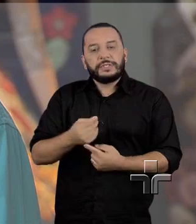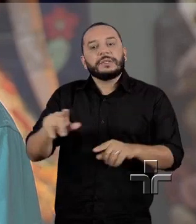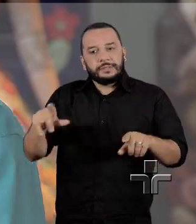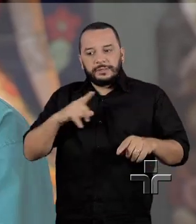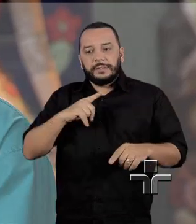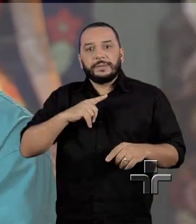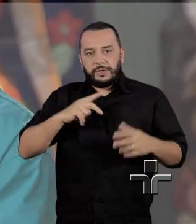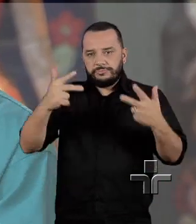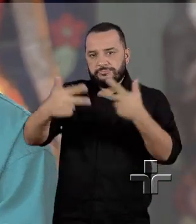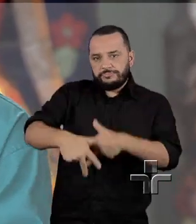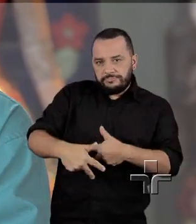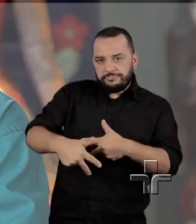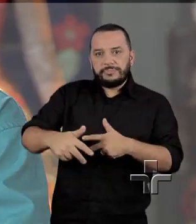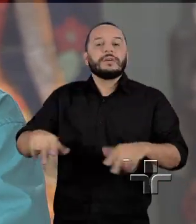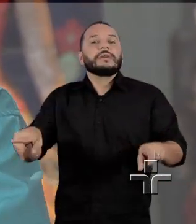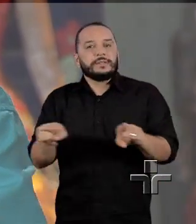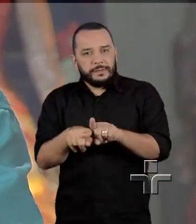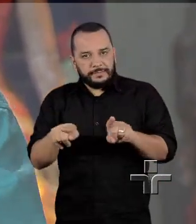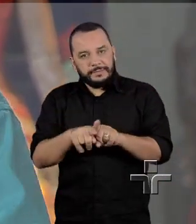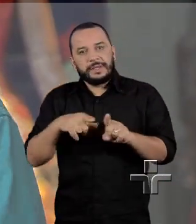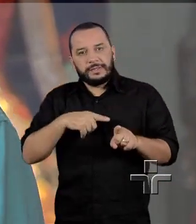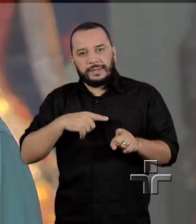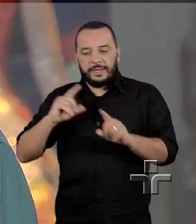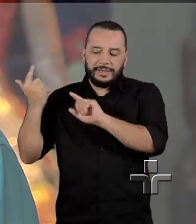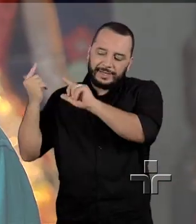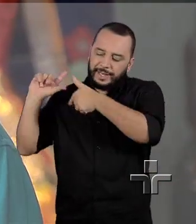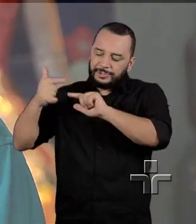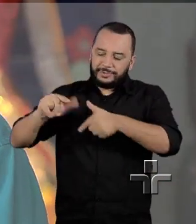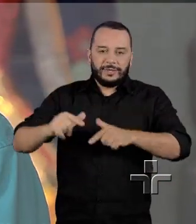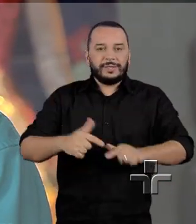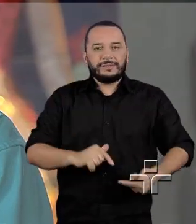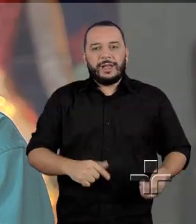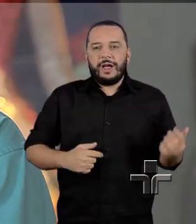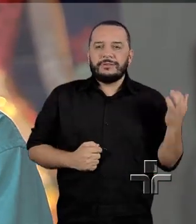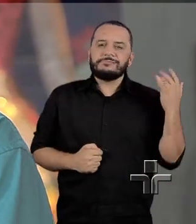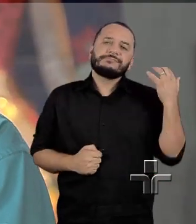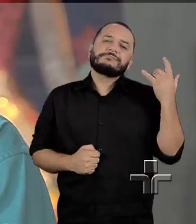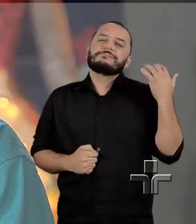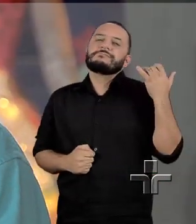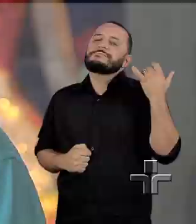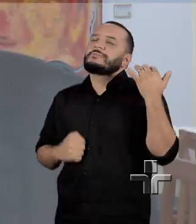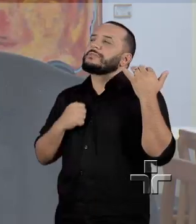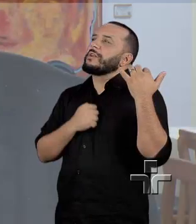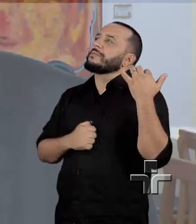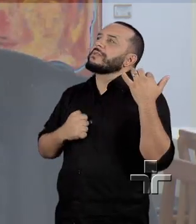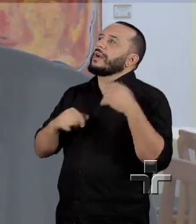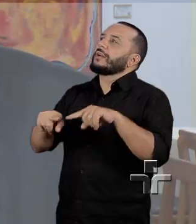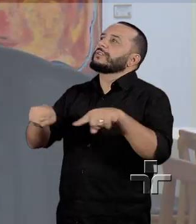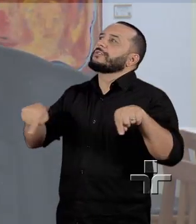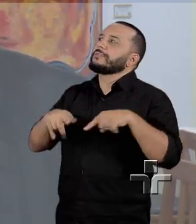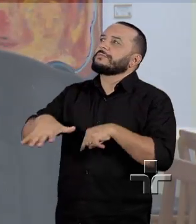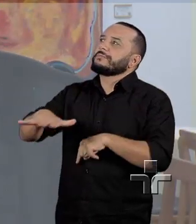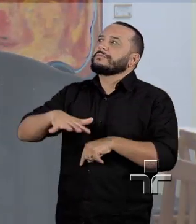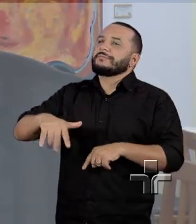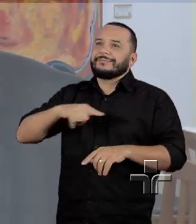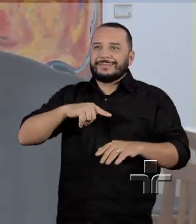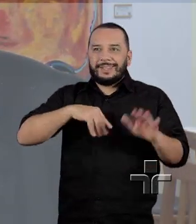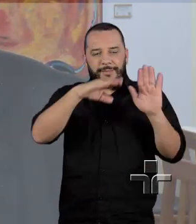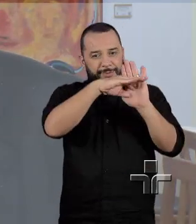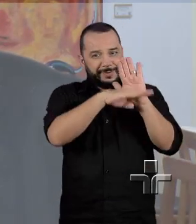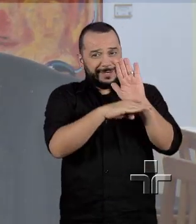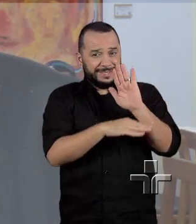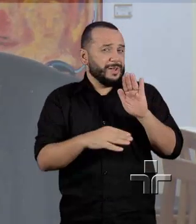mais distantes. Serra de Santana, meu pedacinho de chão. Deixamos uma programação de